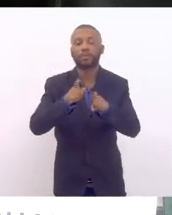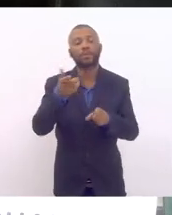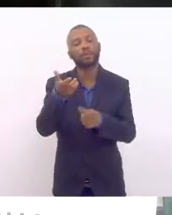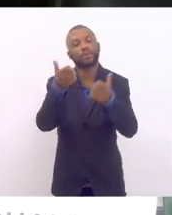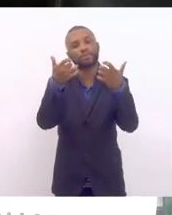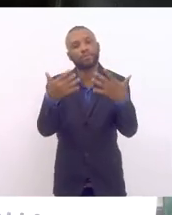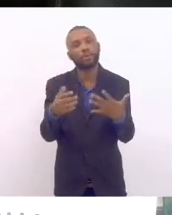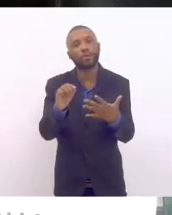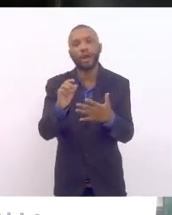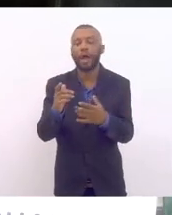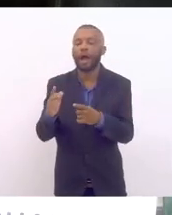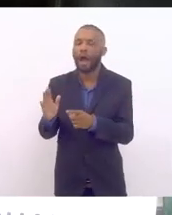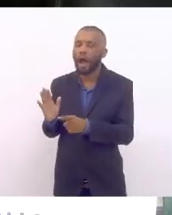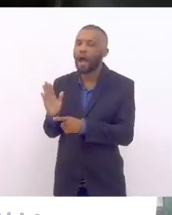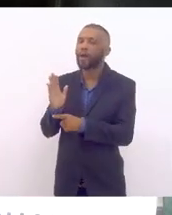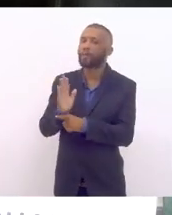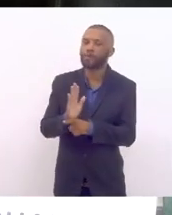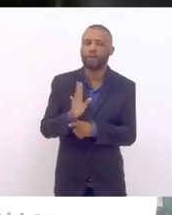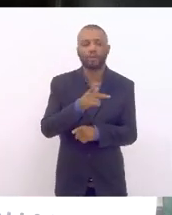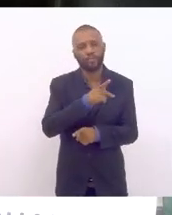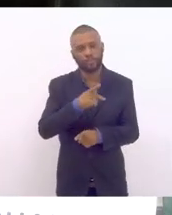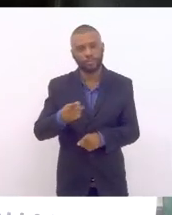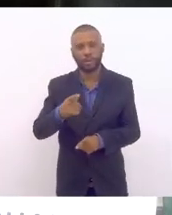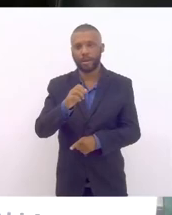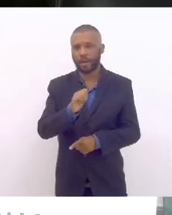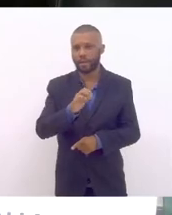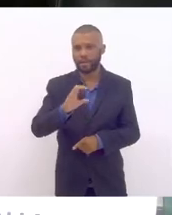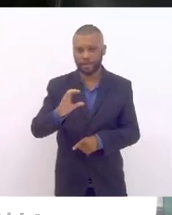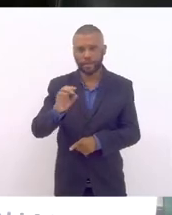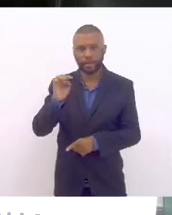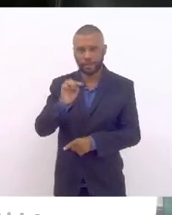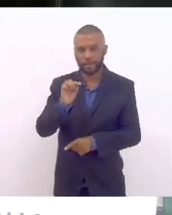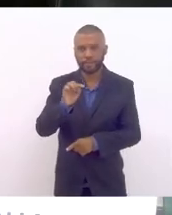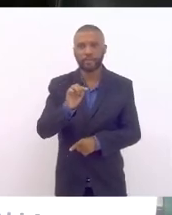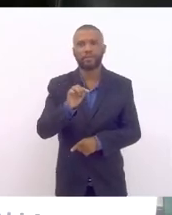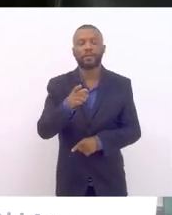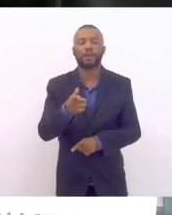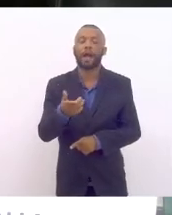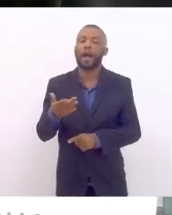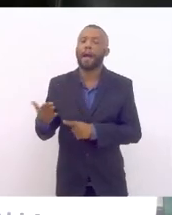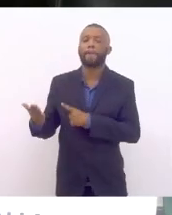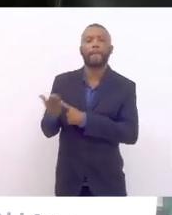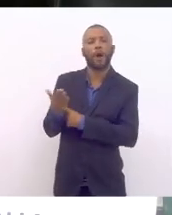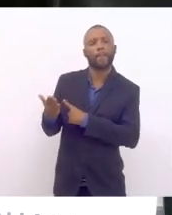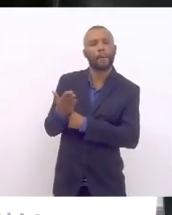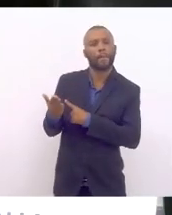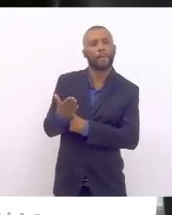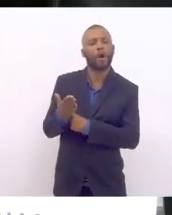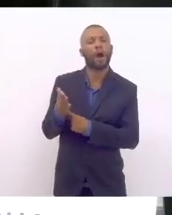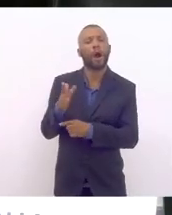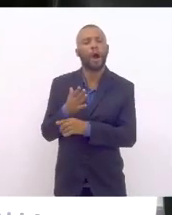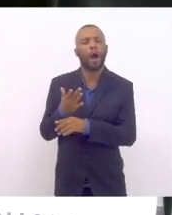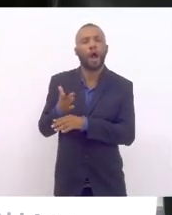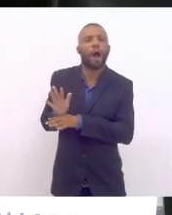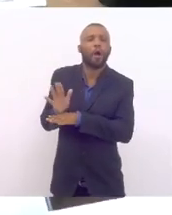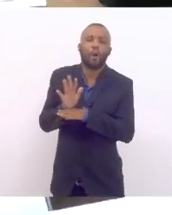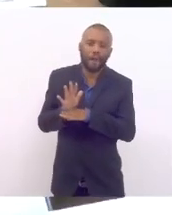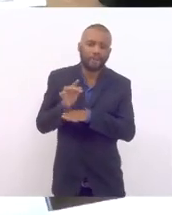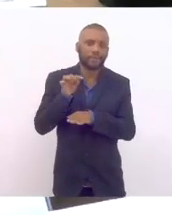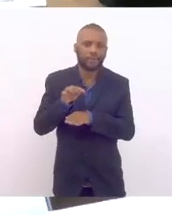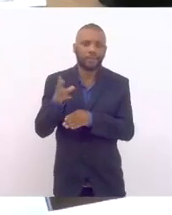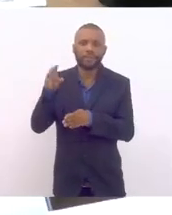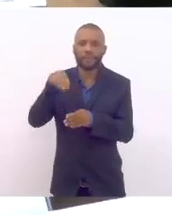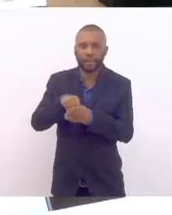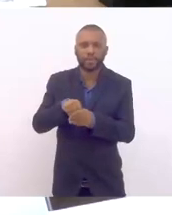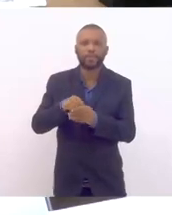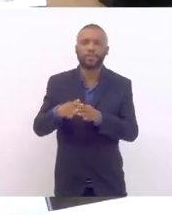também a contribuição do presidente André Ceciliano que muito ajudou a universidade nesse processo todo